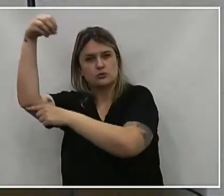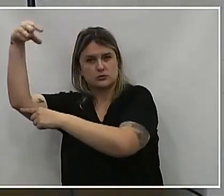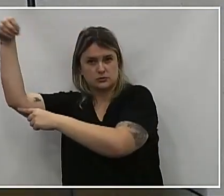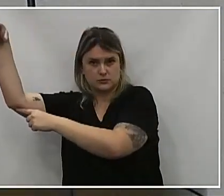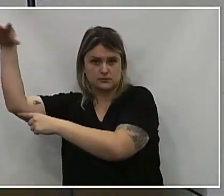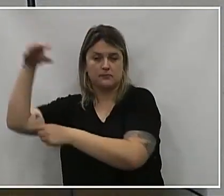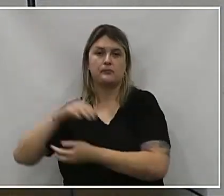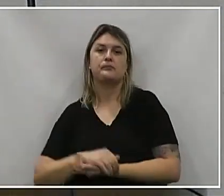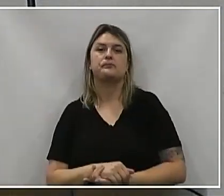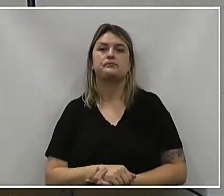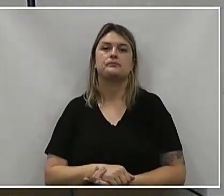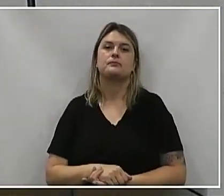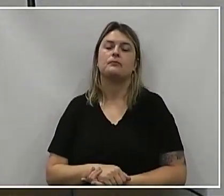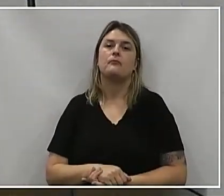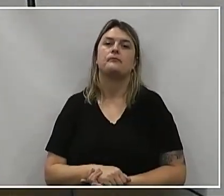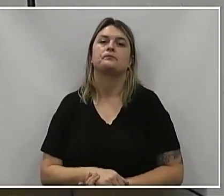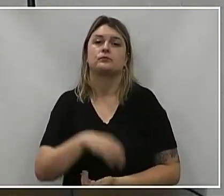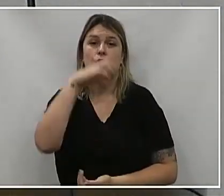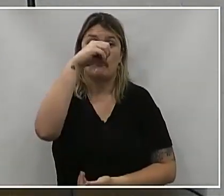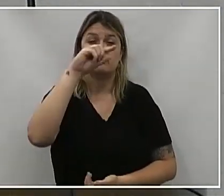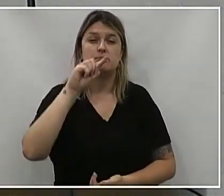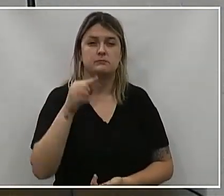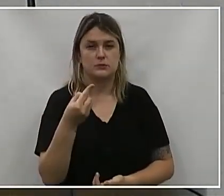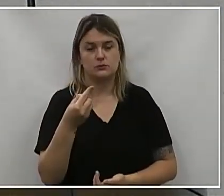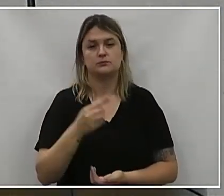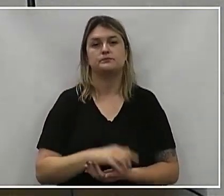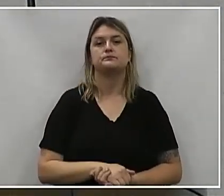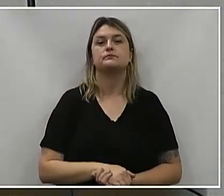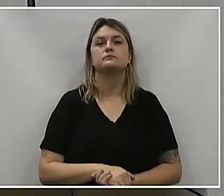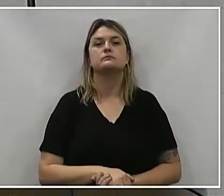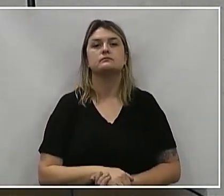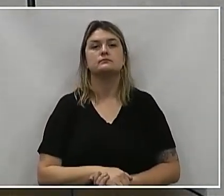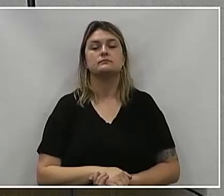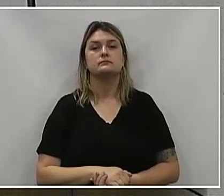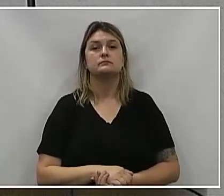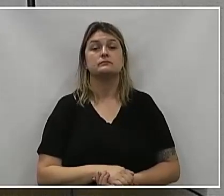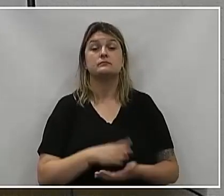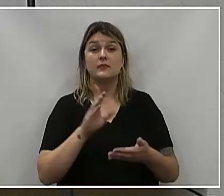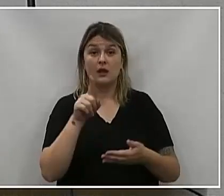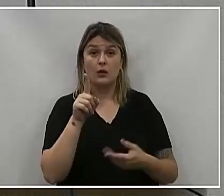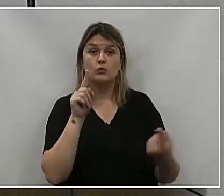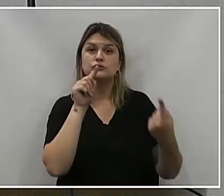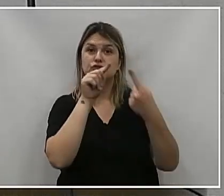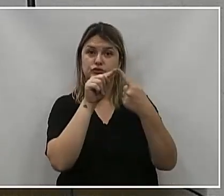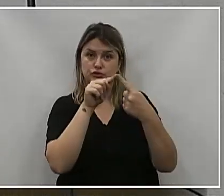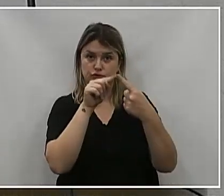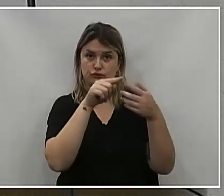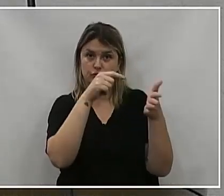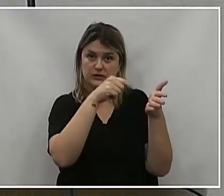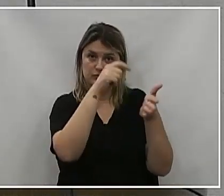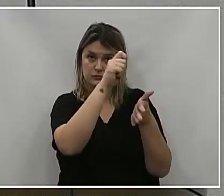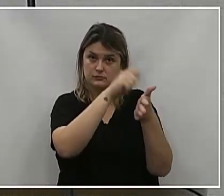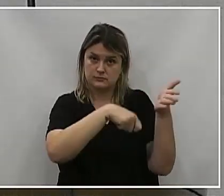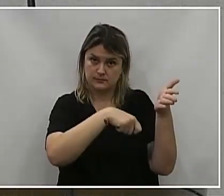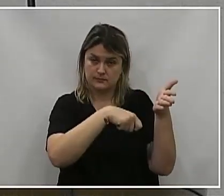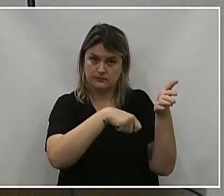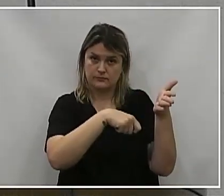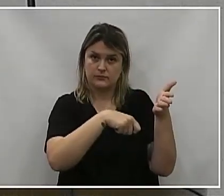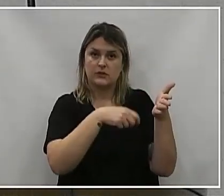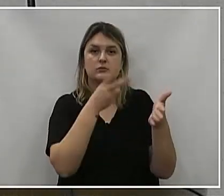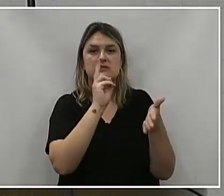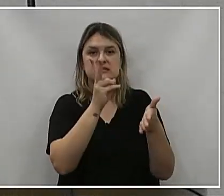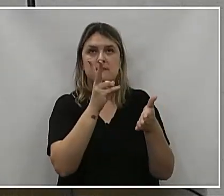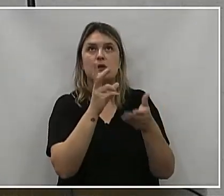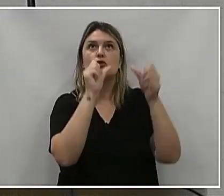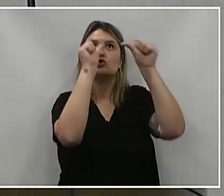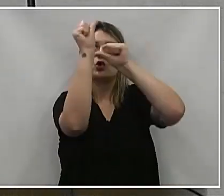seriam postes, lâmpadas, enfim, em torno de 9.000 pontos. Esse é o objeto do contrato, né? Então, seria a